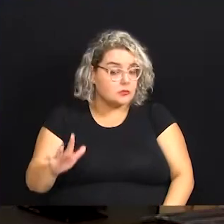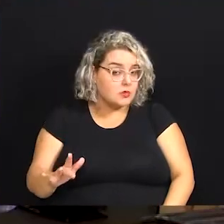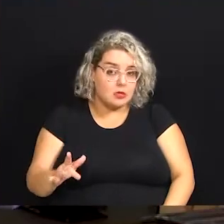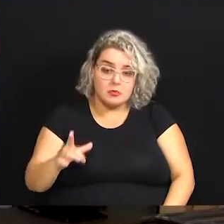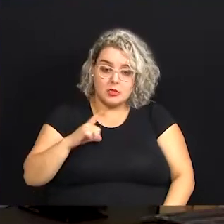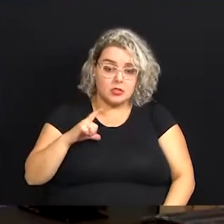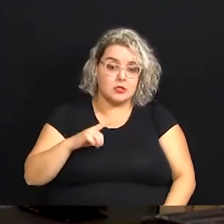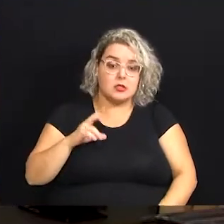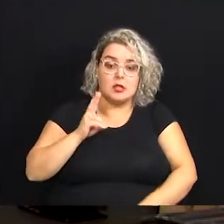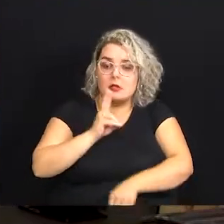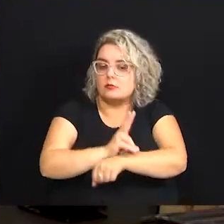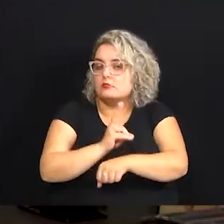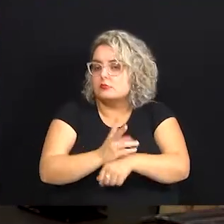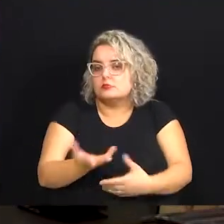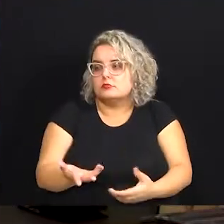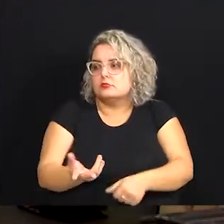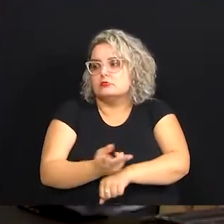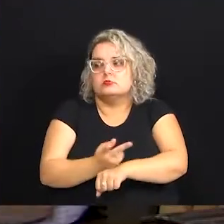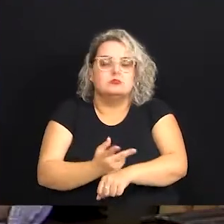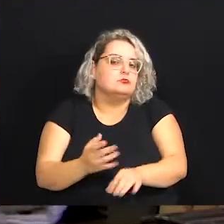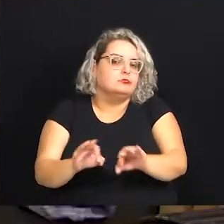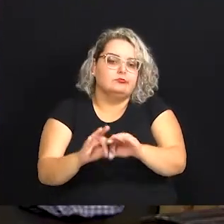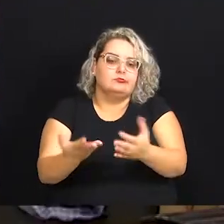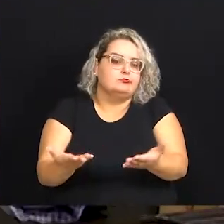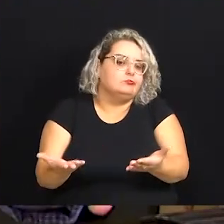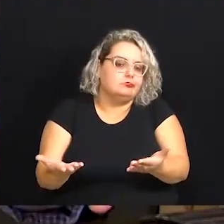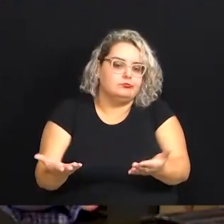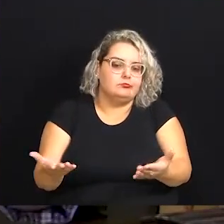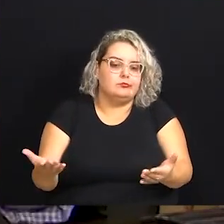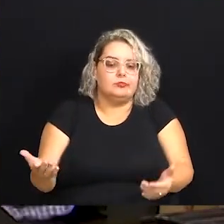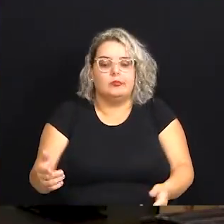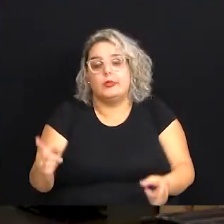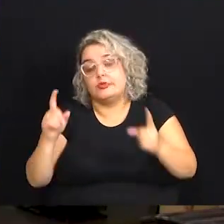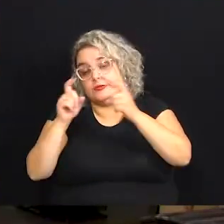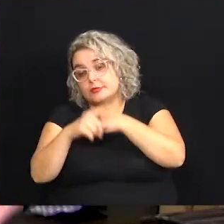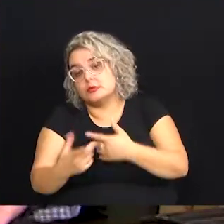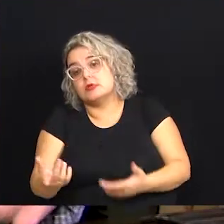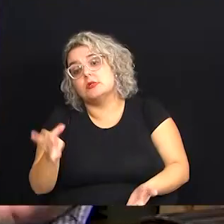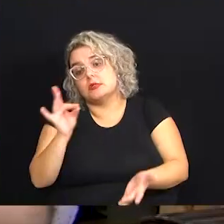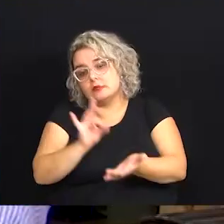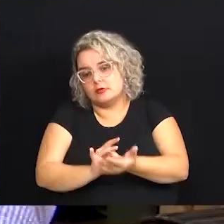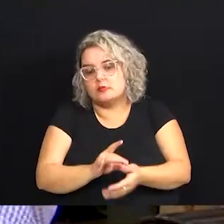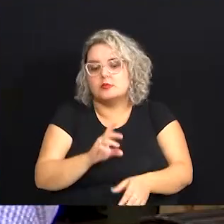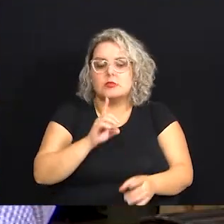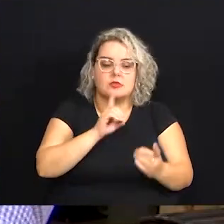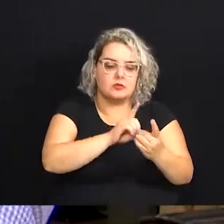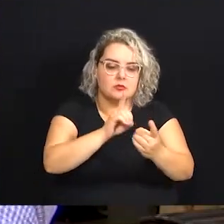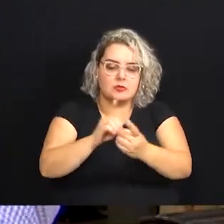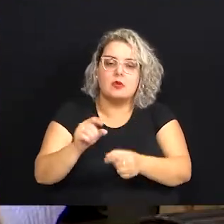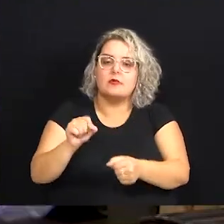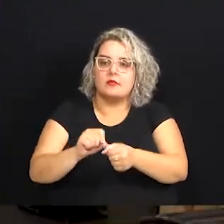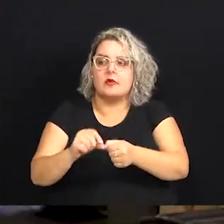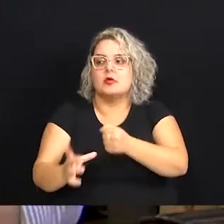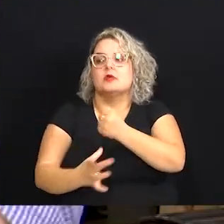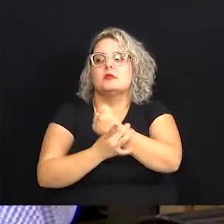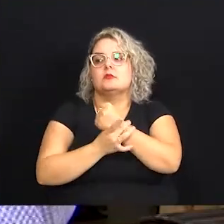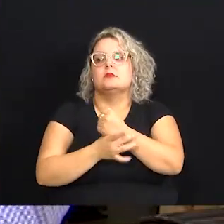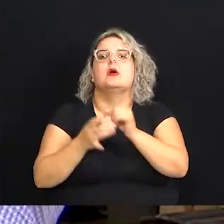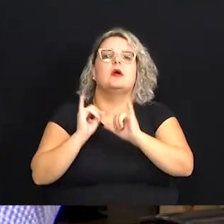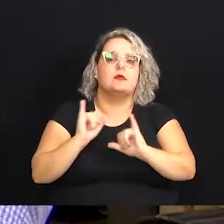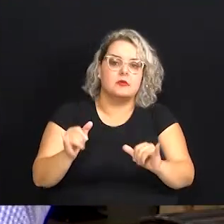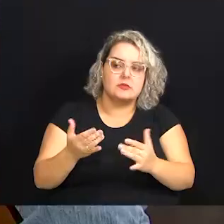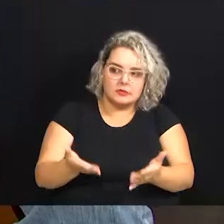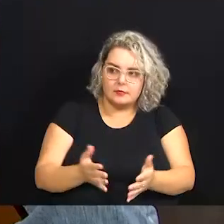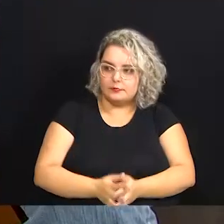que existe uma cobertura securitária, não vai atrás e a família acaba passando por maus bocados, quando na verdade podia estar coberta. Então, fez o seguro, não deixa de